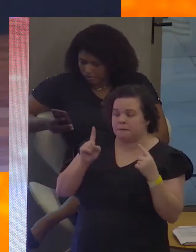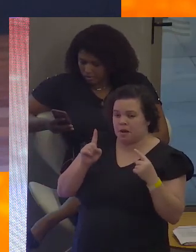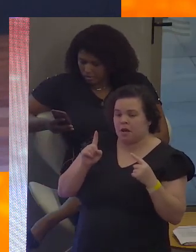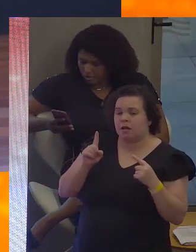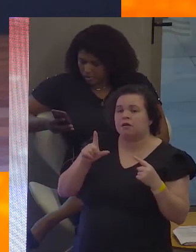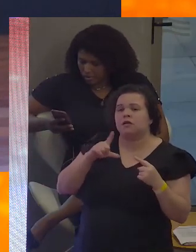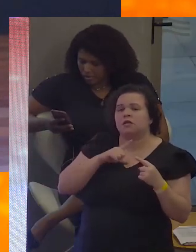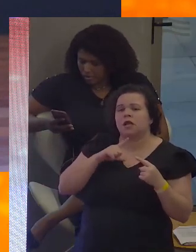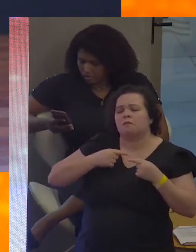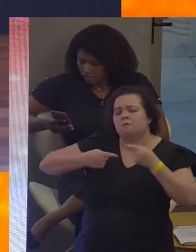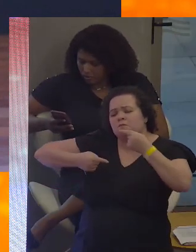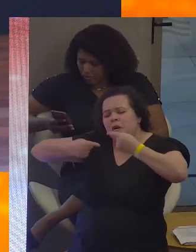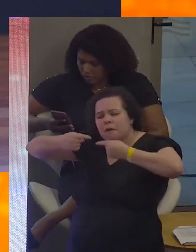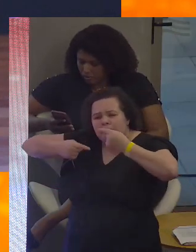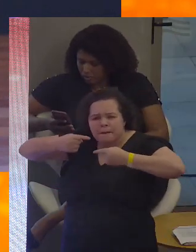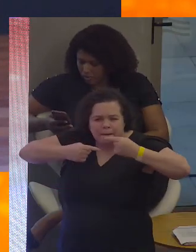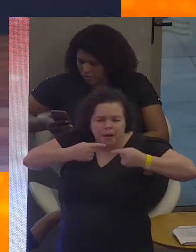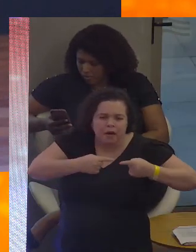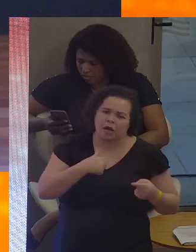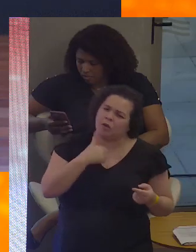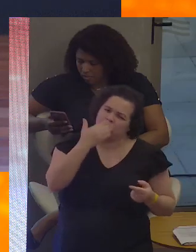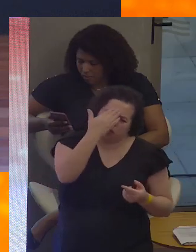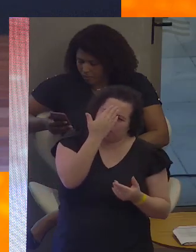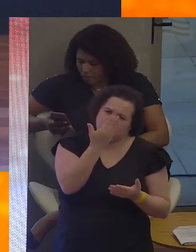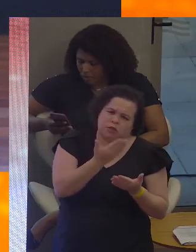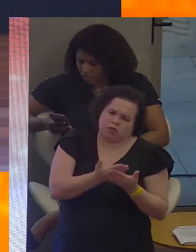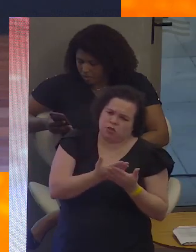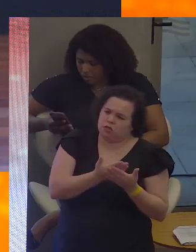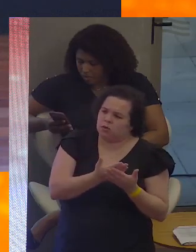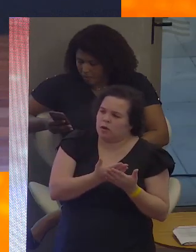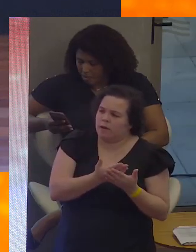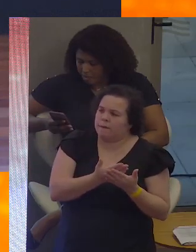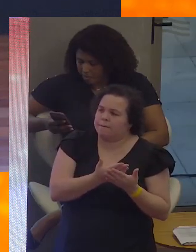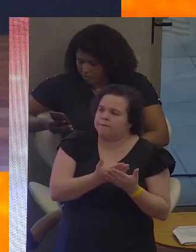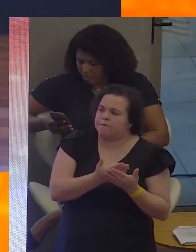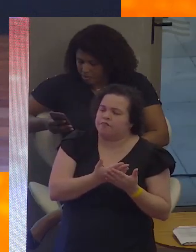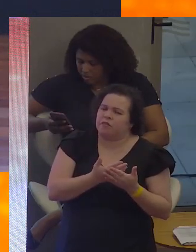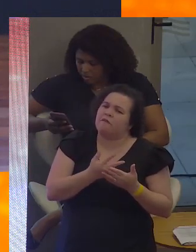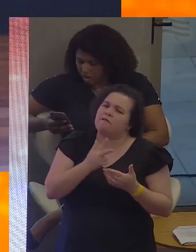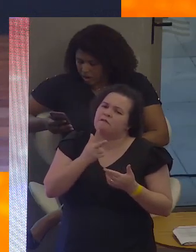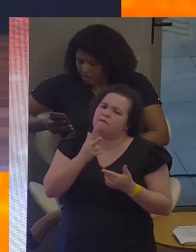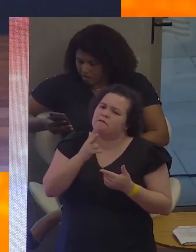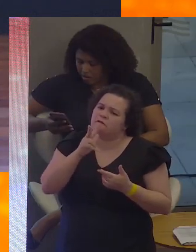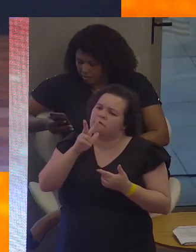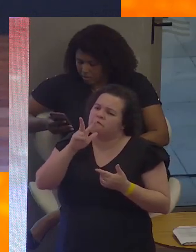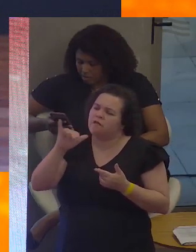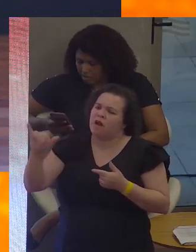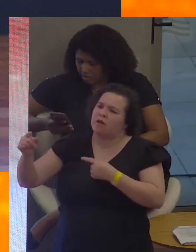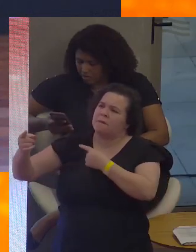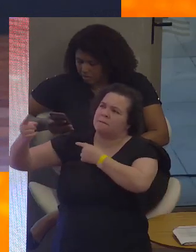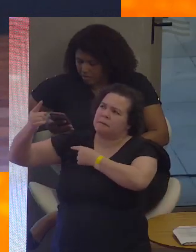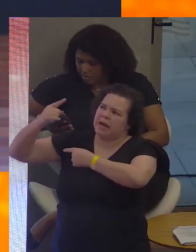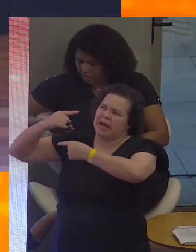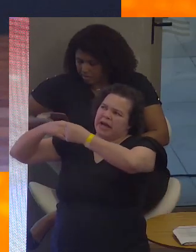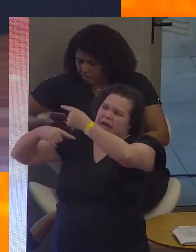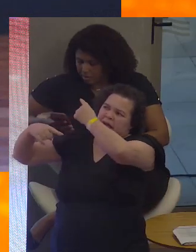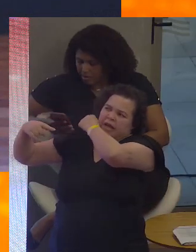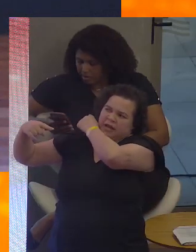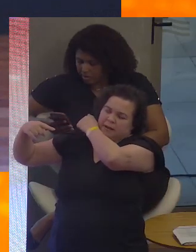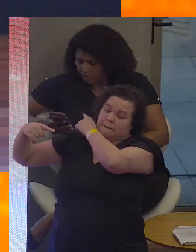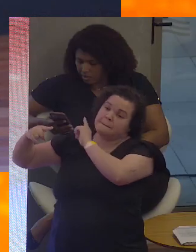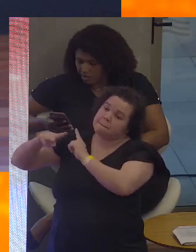sendo rediscutido e eu não acredito que a gente retroceda tanto assim, mas alguma